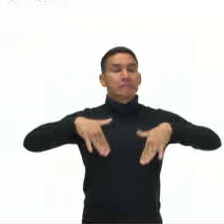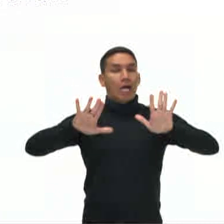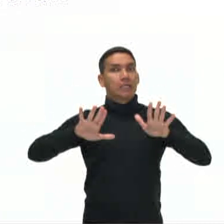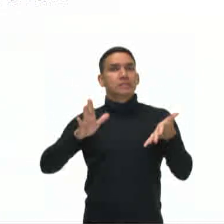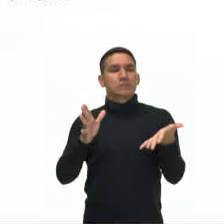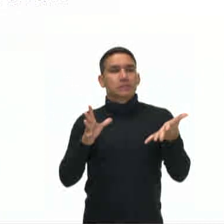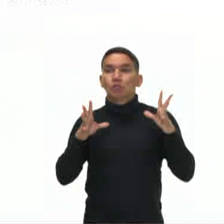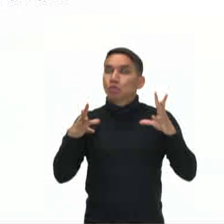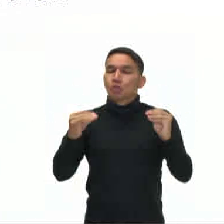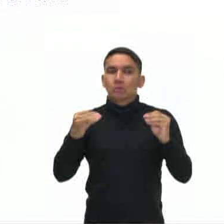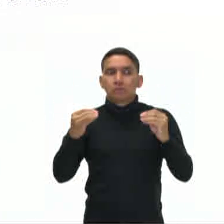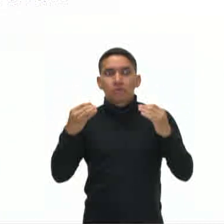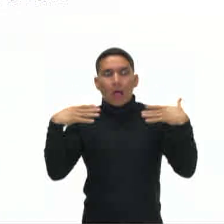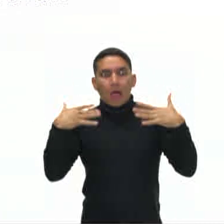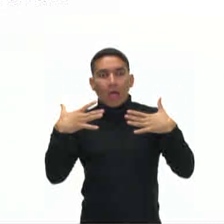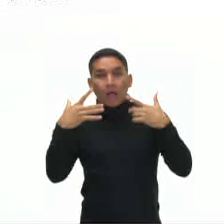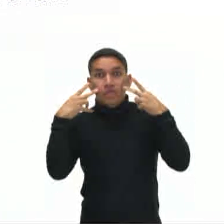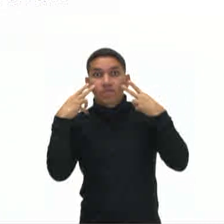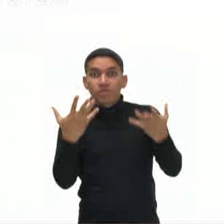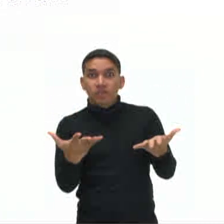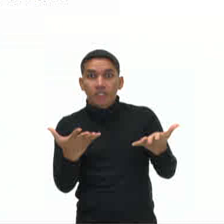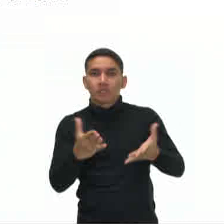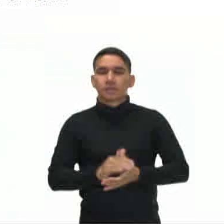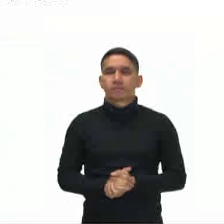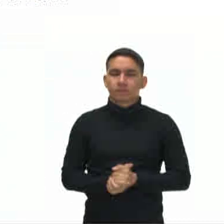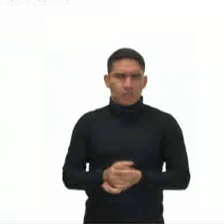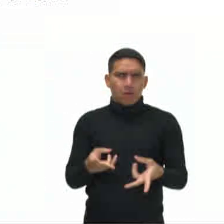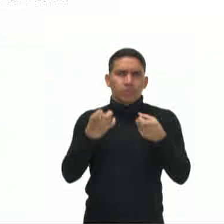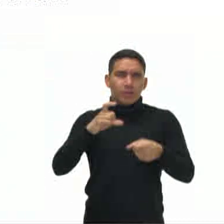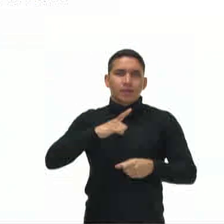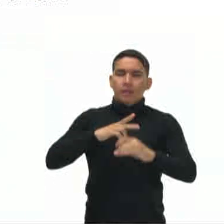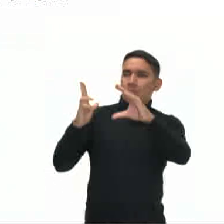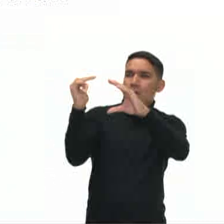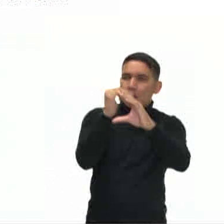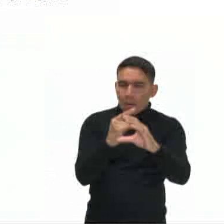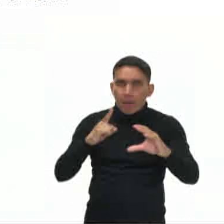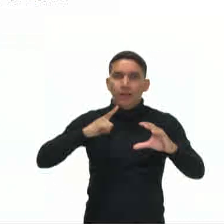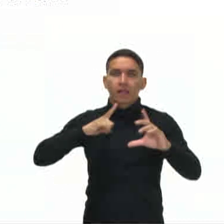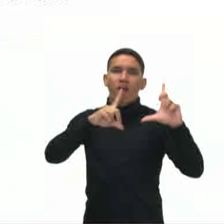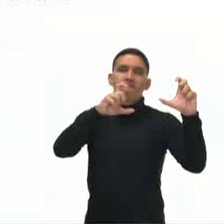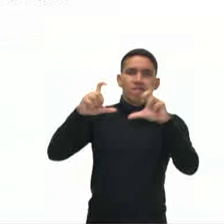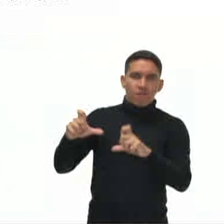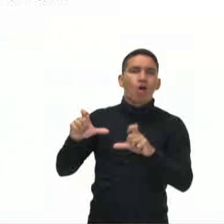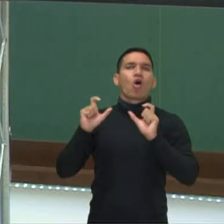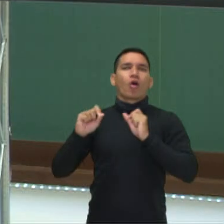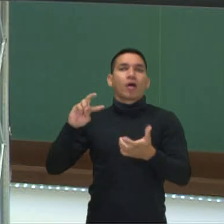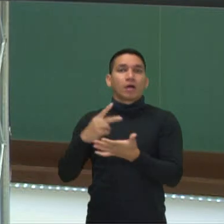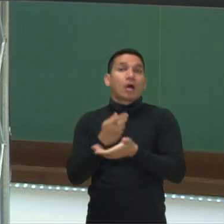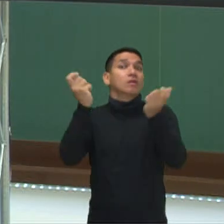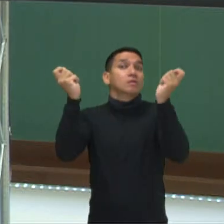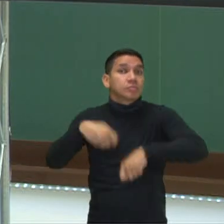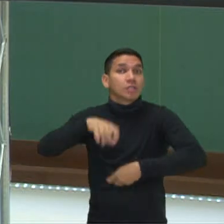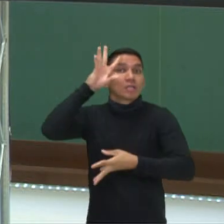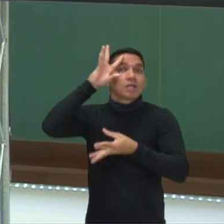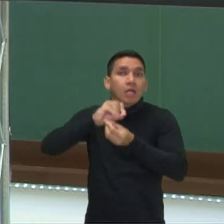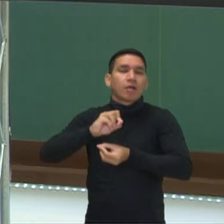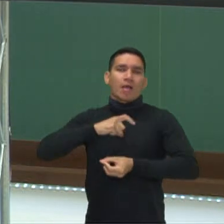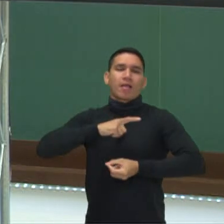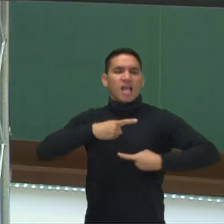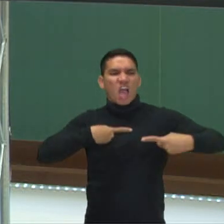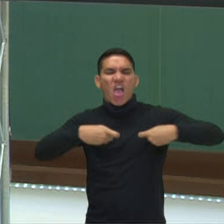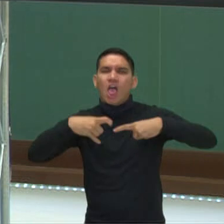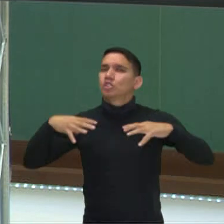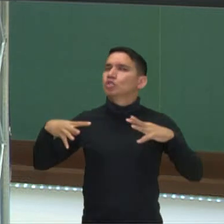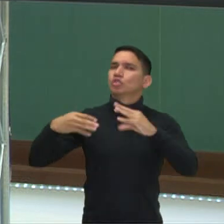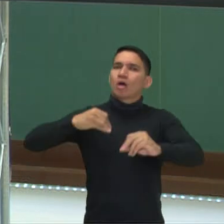acessível a todos. Então, como você viu em charges, em fotografias, era possível o entendimento da guerra a todas as